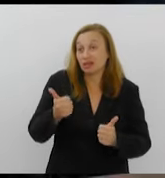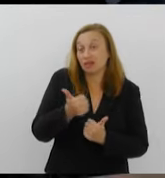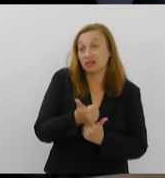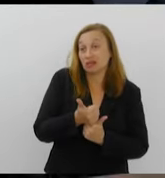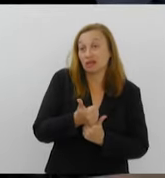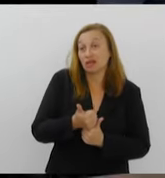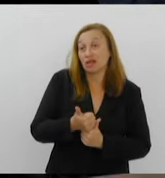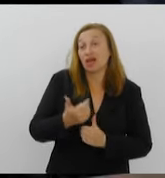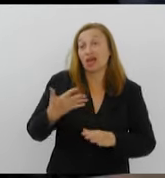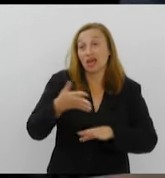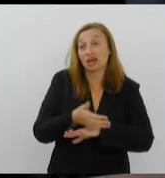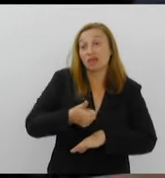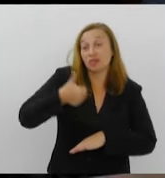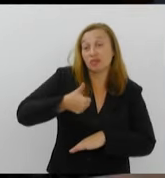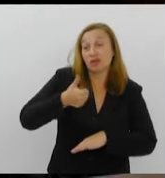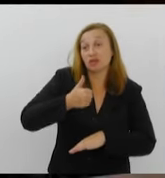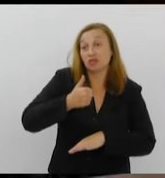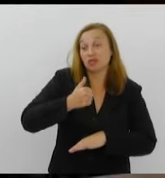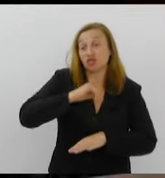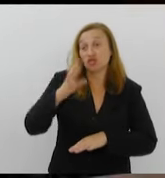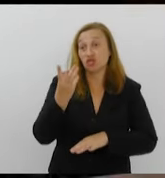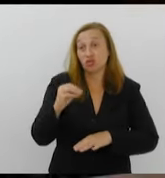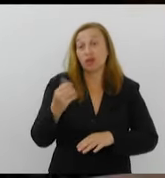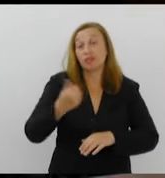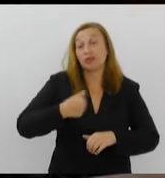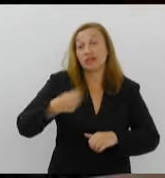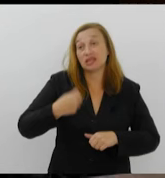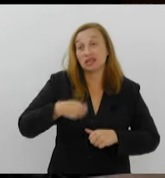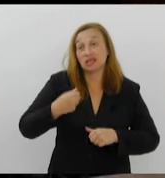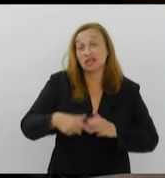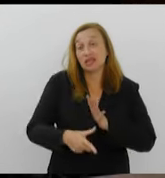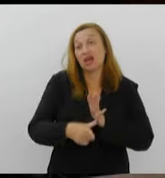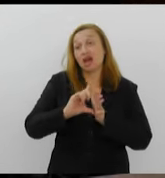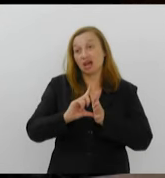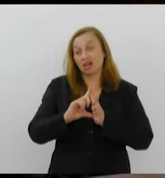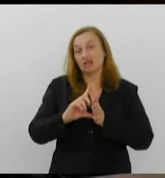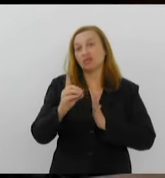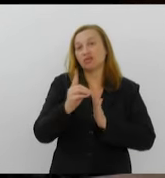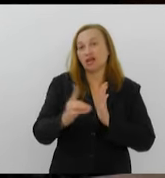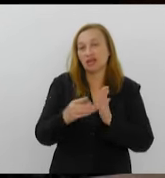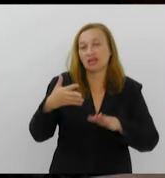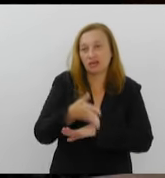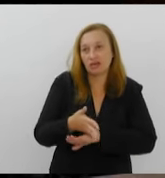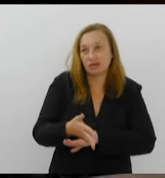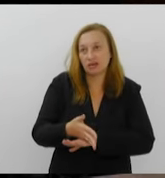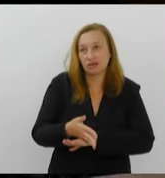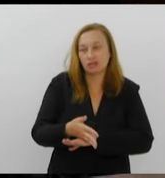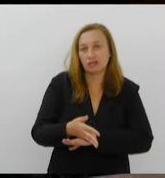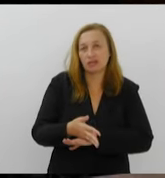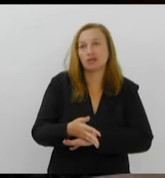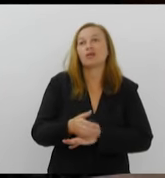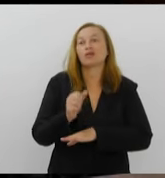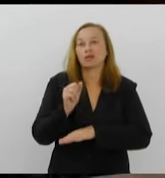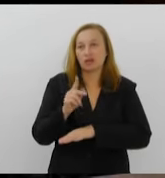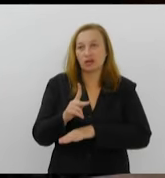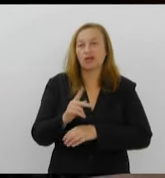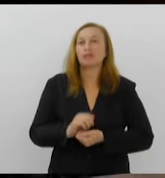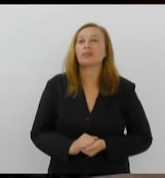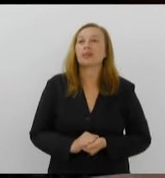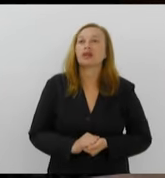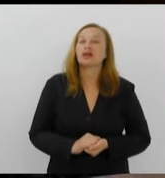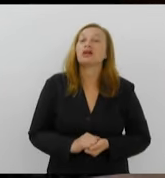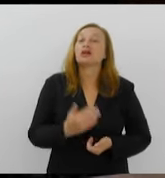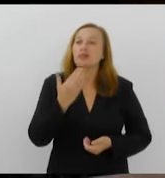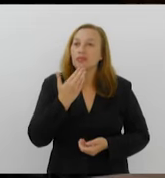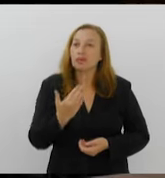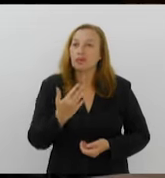1º de julho. Então, é necessário que ele seja publicado antes do decreto entrar em vigor. Vamos tentar publicar amanhã. E dizer também a